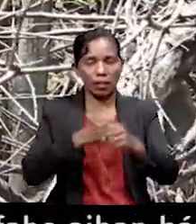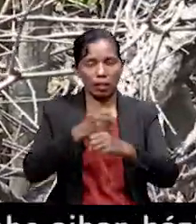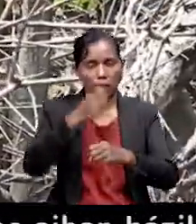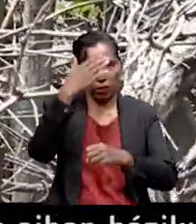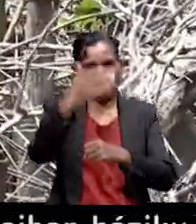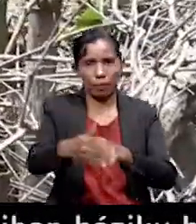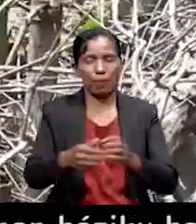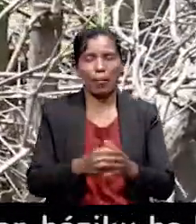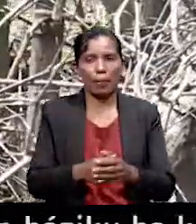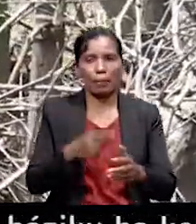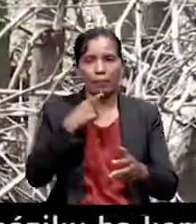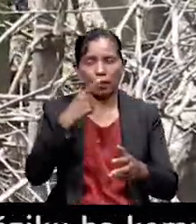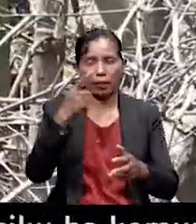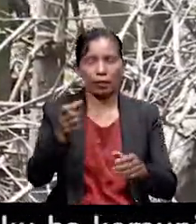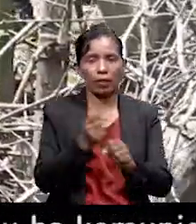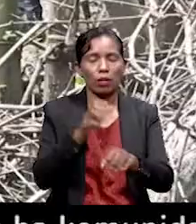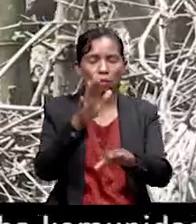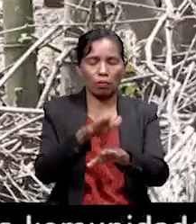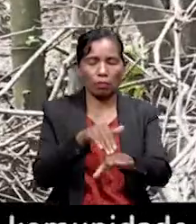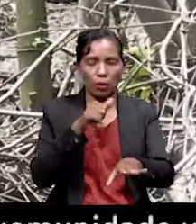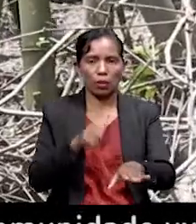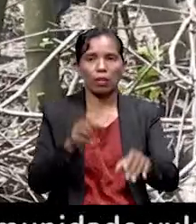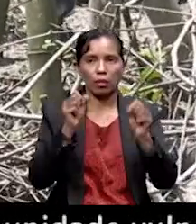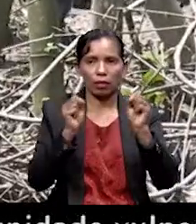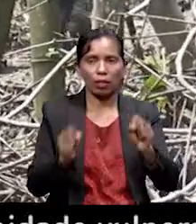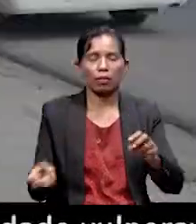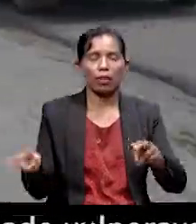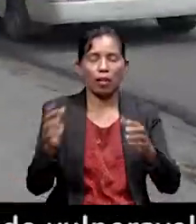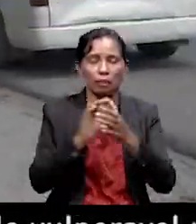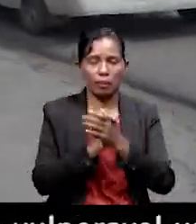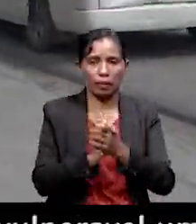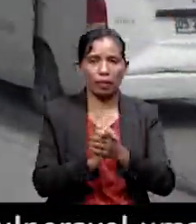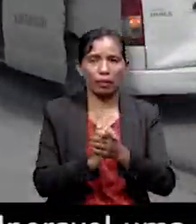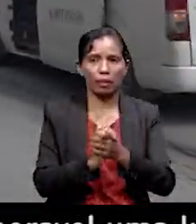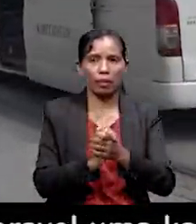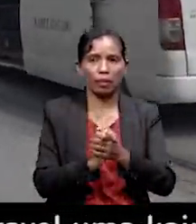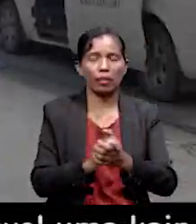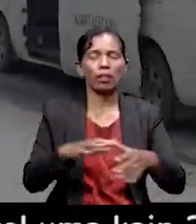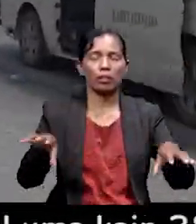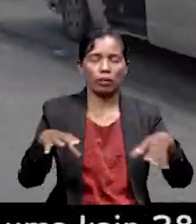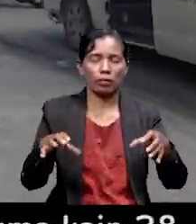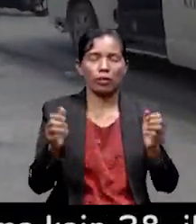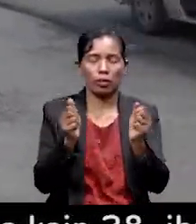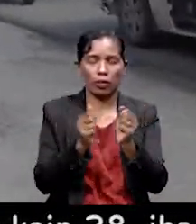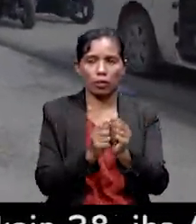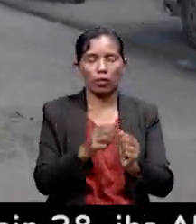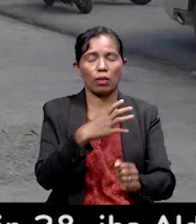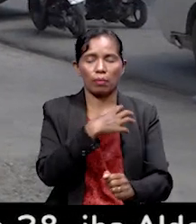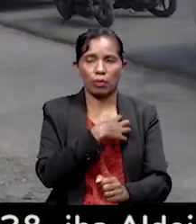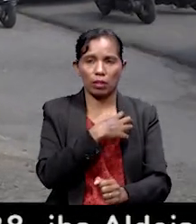Filomeno Paixão Hatutan, a razão para o recrutamento conjunto, atualmente na amizade entre Força Rua, PNTL e